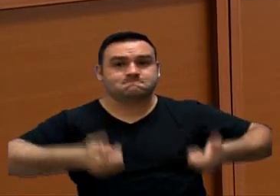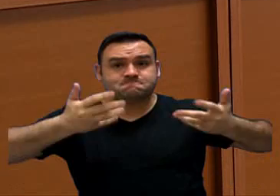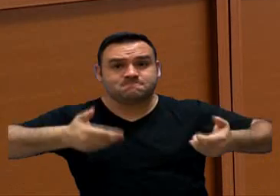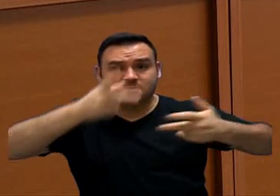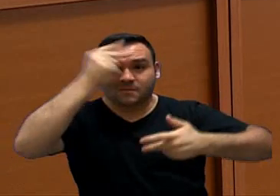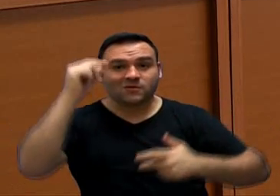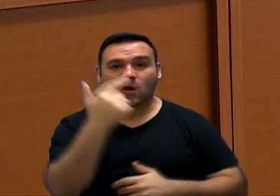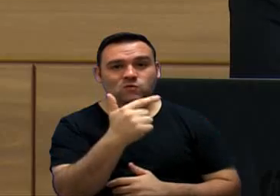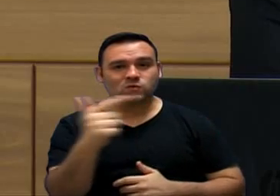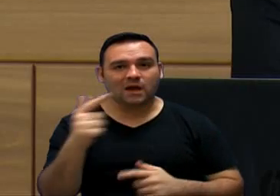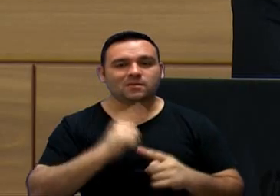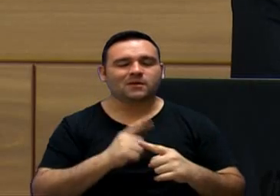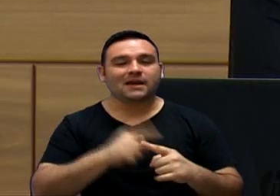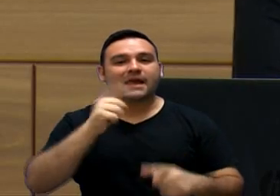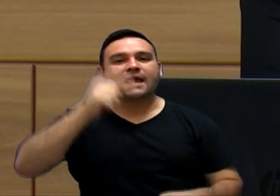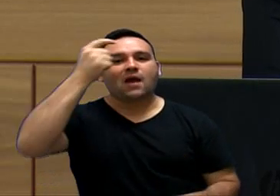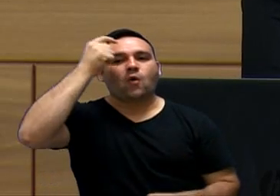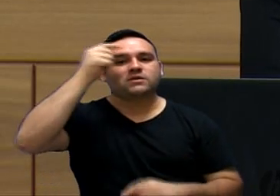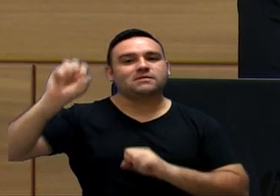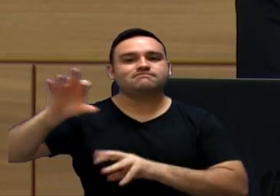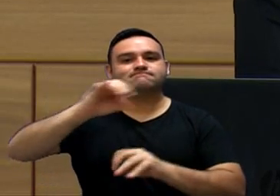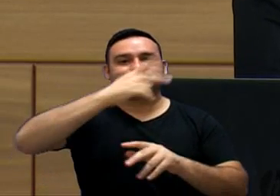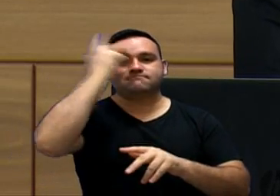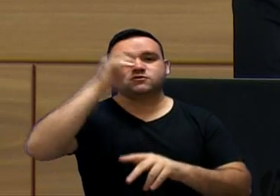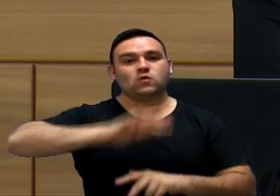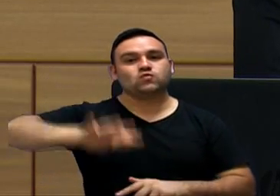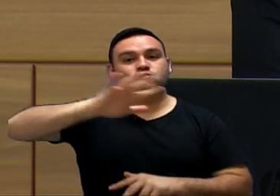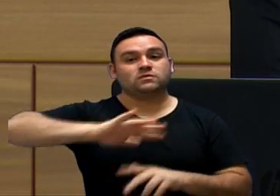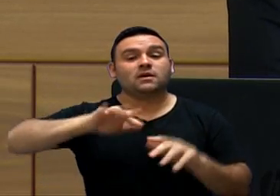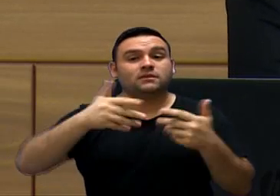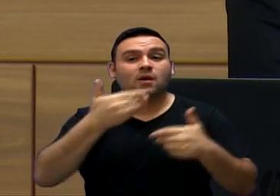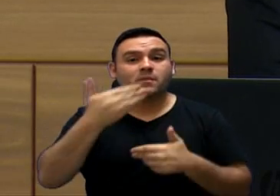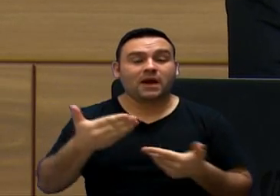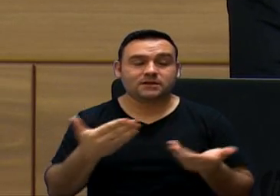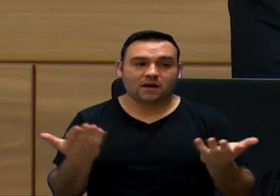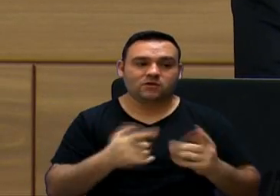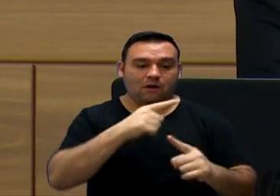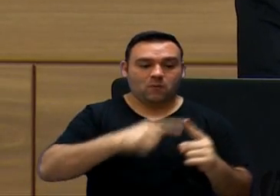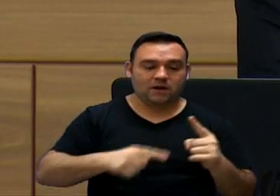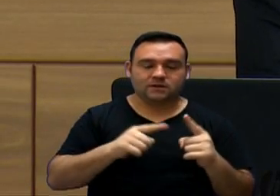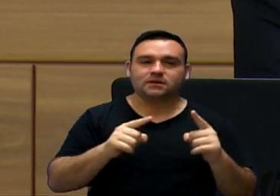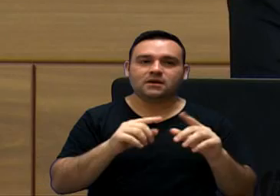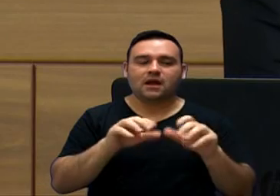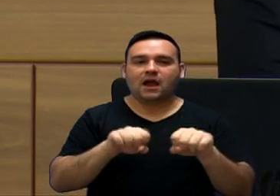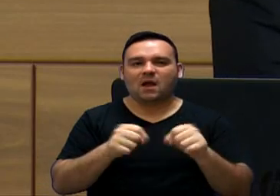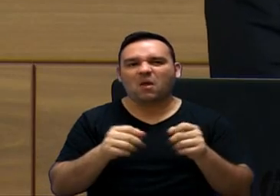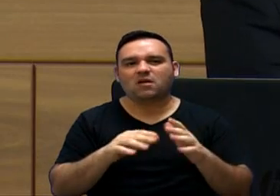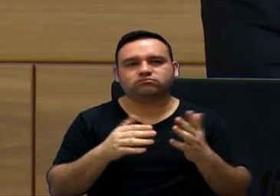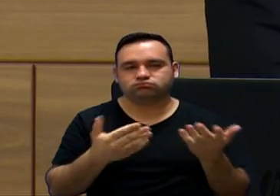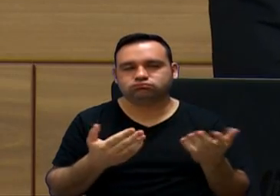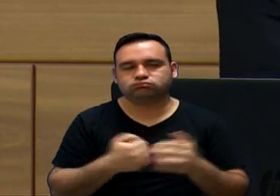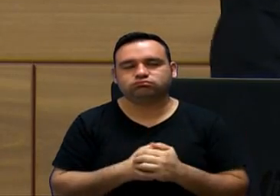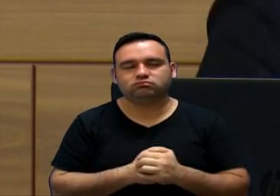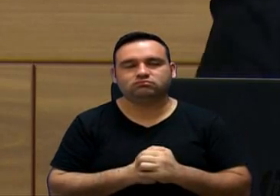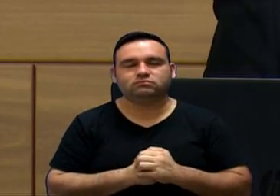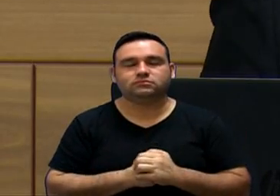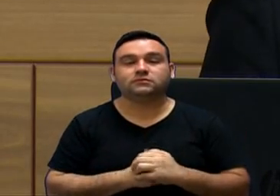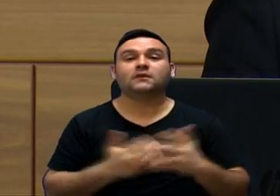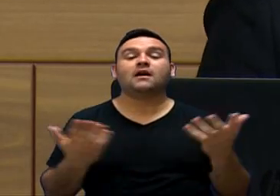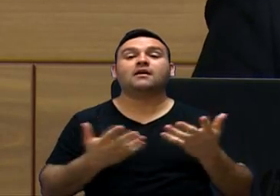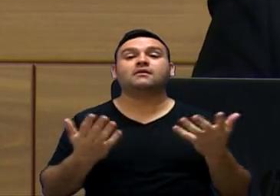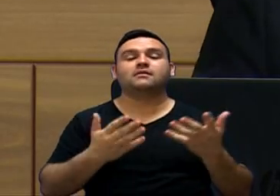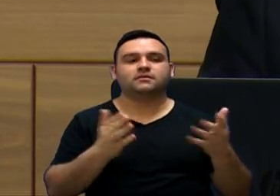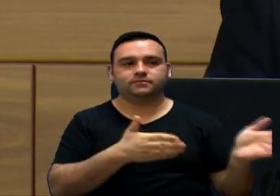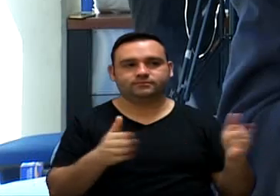de Sorocaba, porque é uma questão de conscientização. Então, a gente pede a quebra do veto. Isso. Então, senhor presidente,